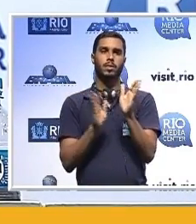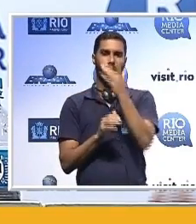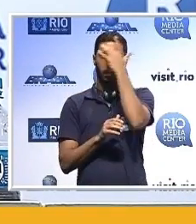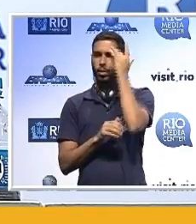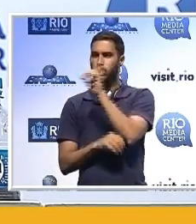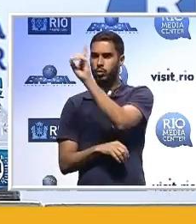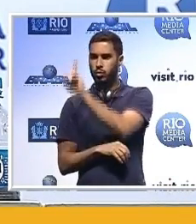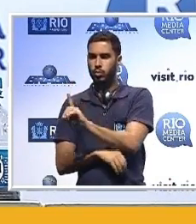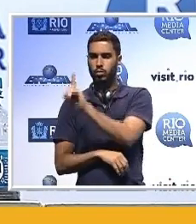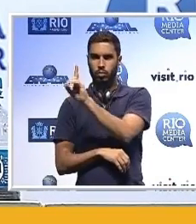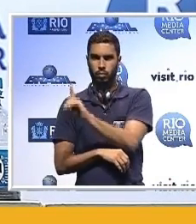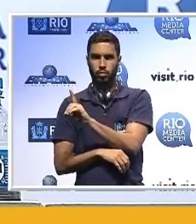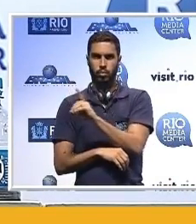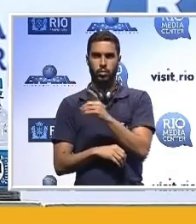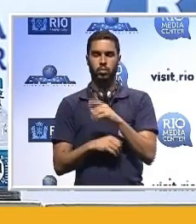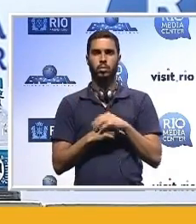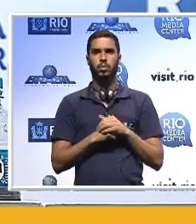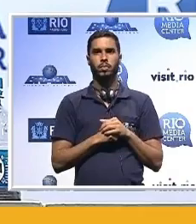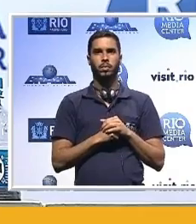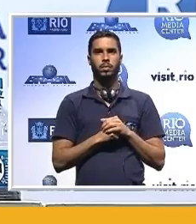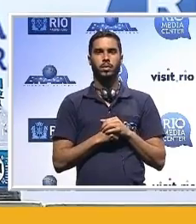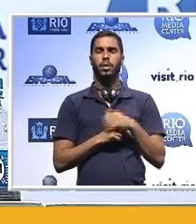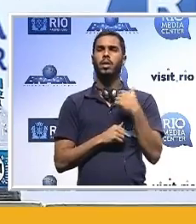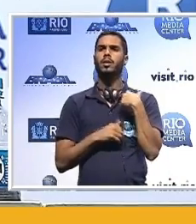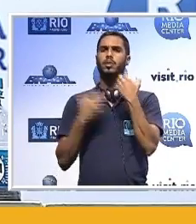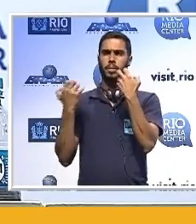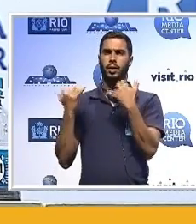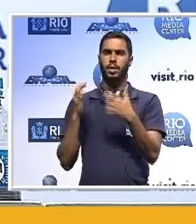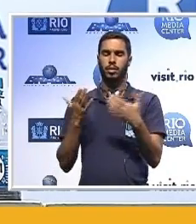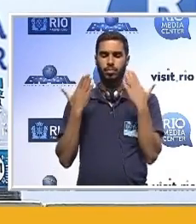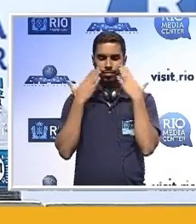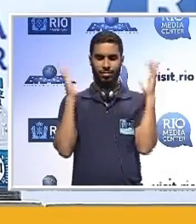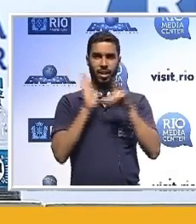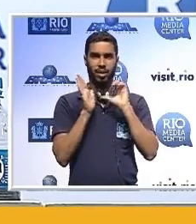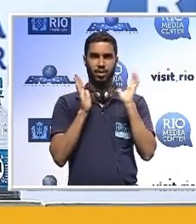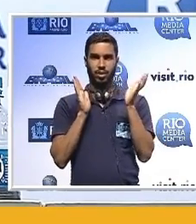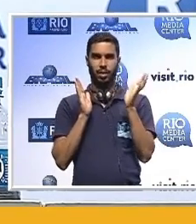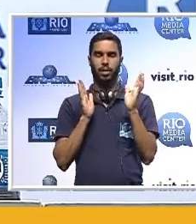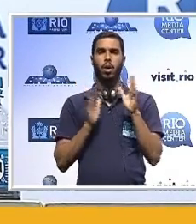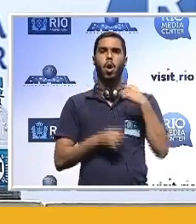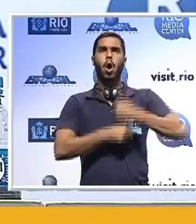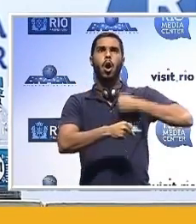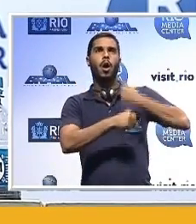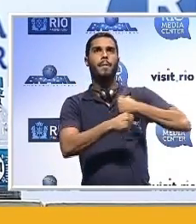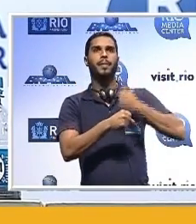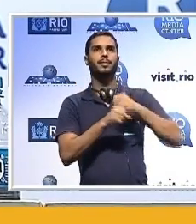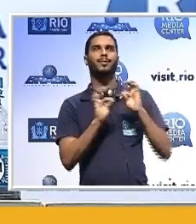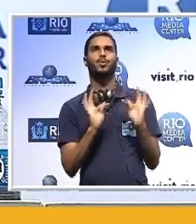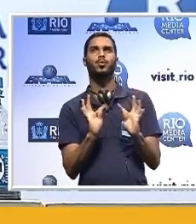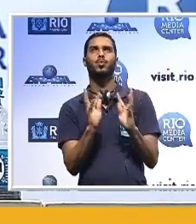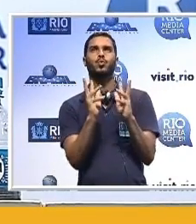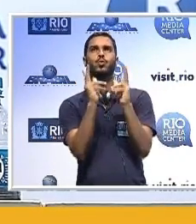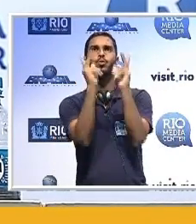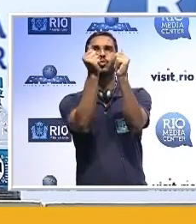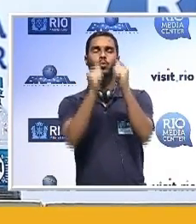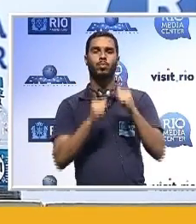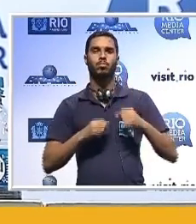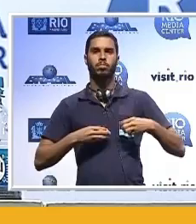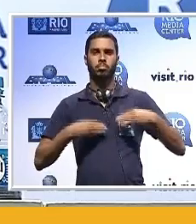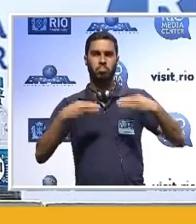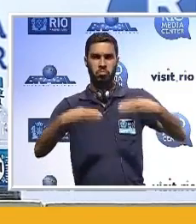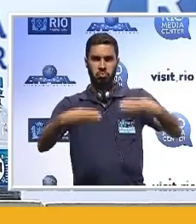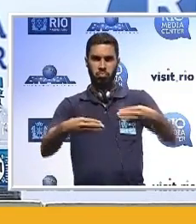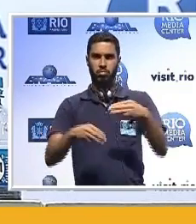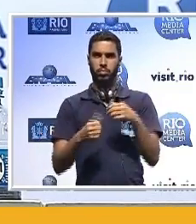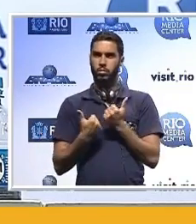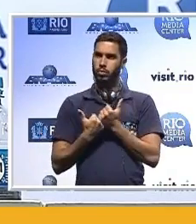mobilidade. Então, é o que eu disse na minha apresentação, quer dizer, todas as nossas obras, quer dizer, aquelas obras que o Ministério apoia